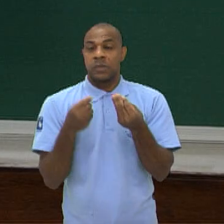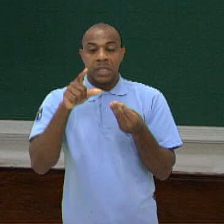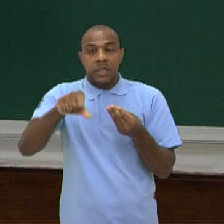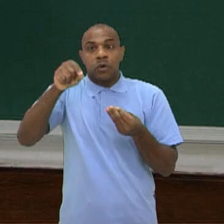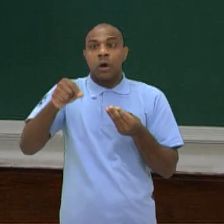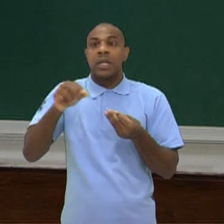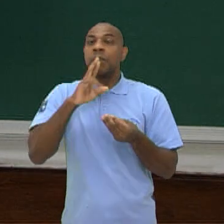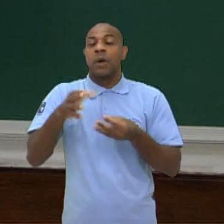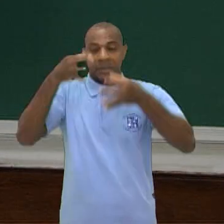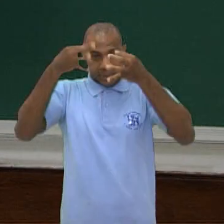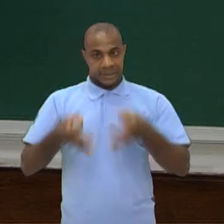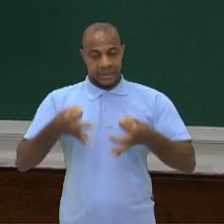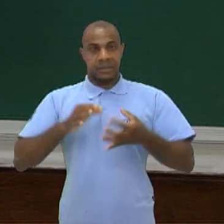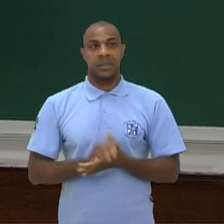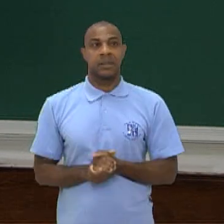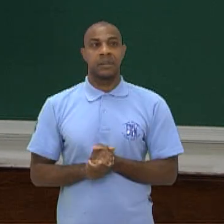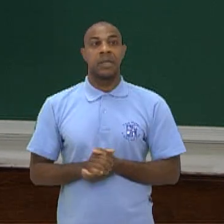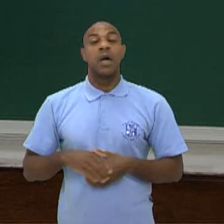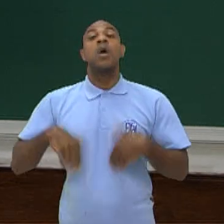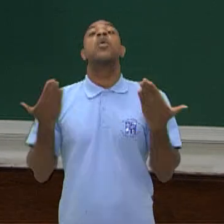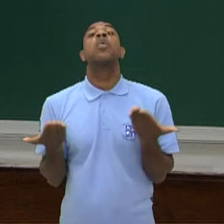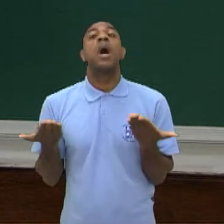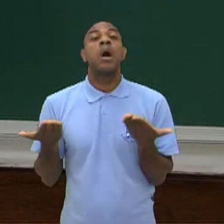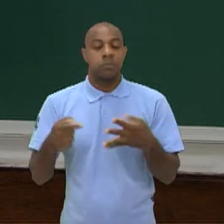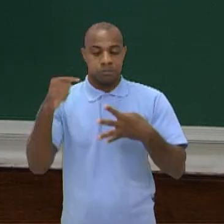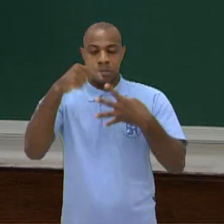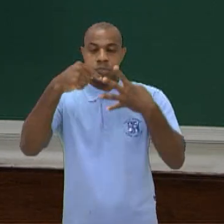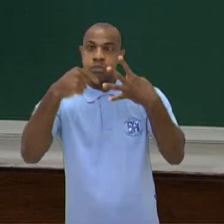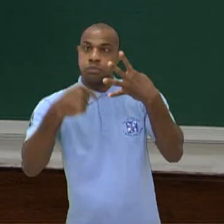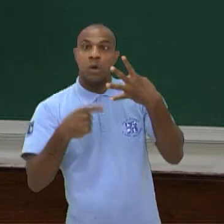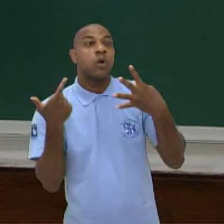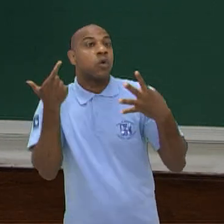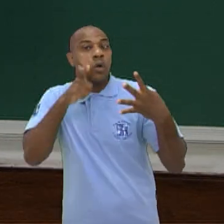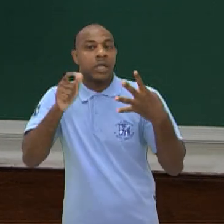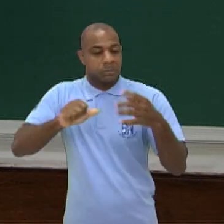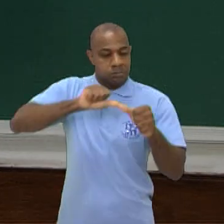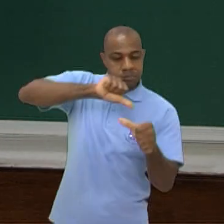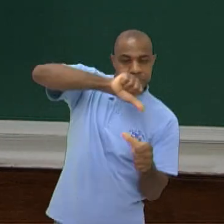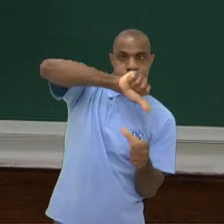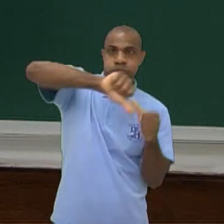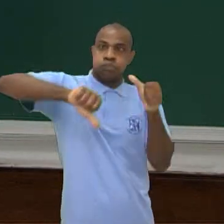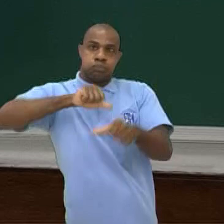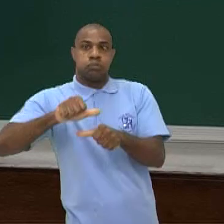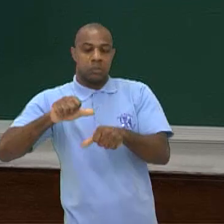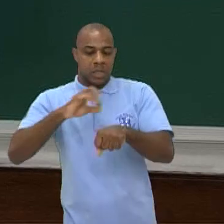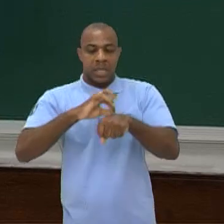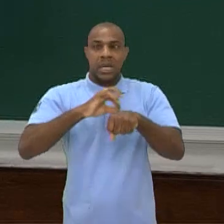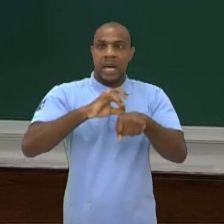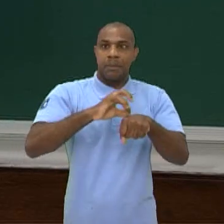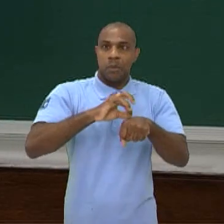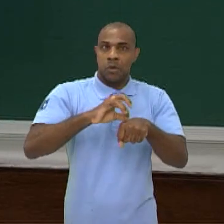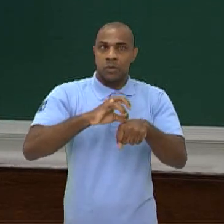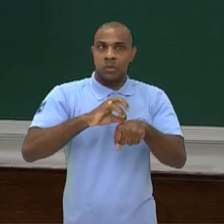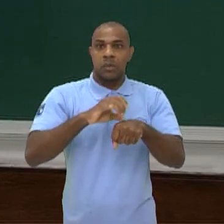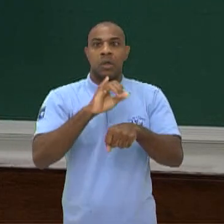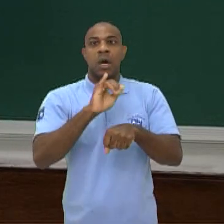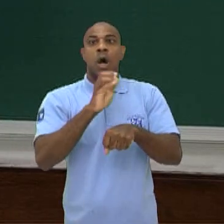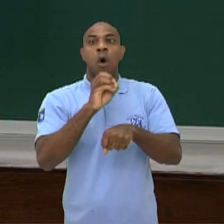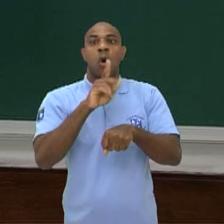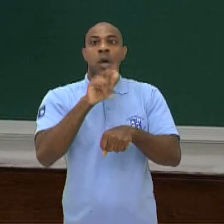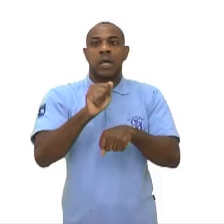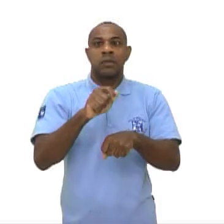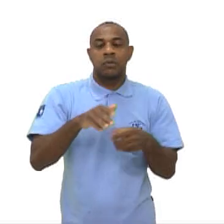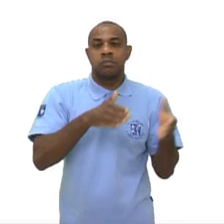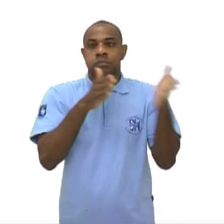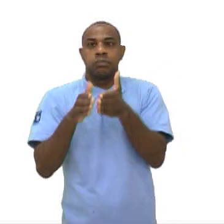D, os consumidores. Então, quais desses organismos conseguem fazer a transição do carbono inorgânico para o orgânico?